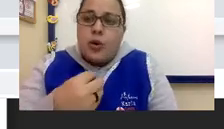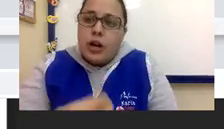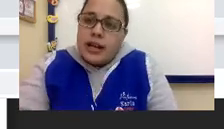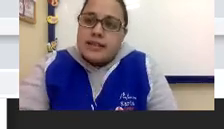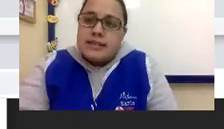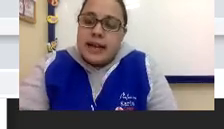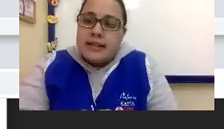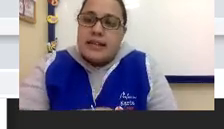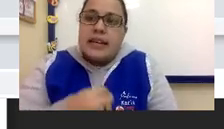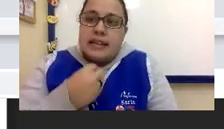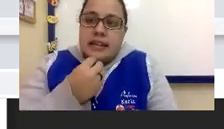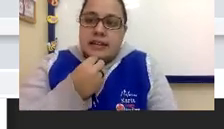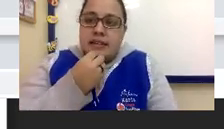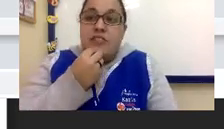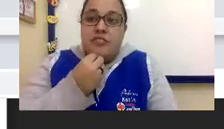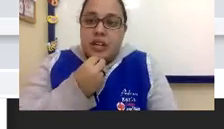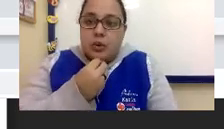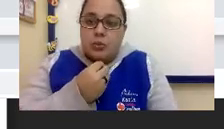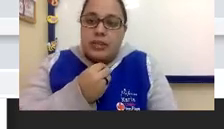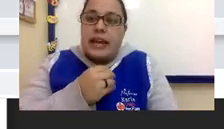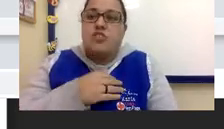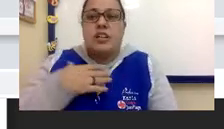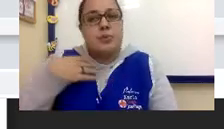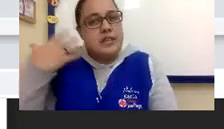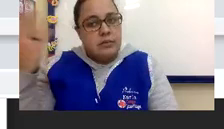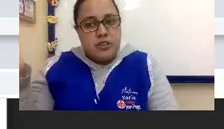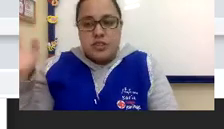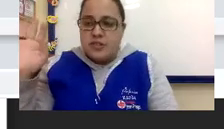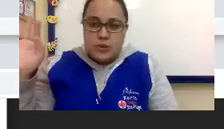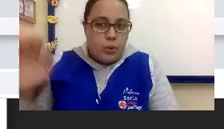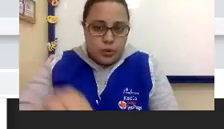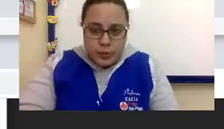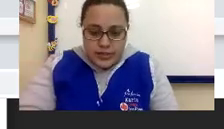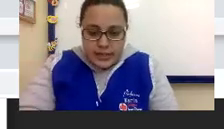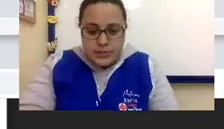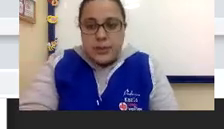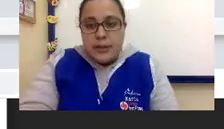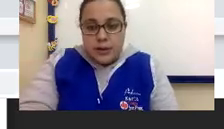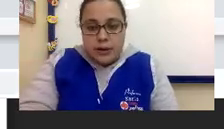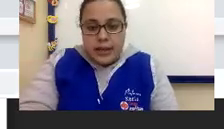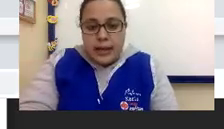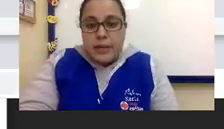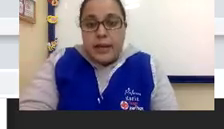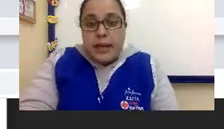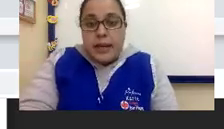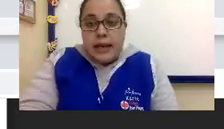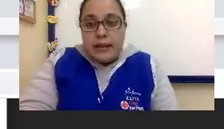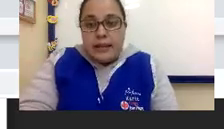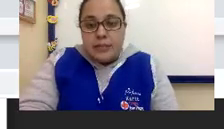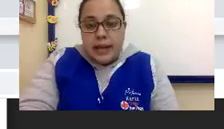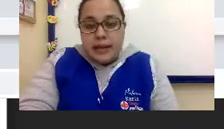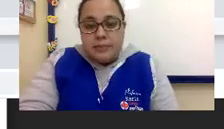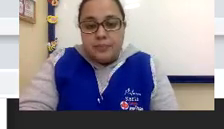Aí ocorrem essas cáries aí que danificam o dente, aí depois tem que ir no dentista fazer um outro processo, ok?